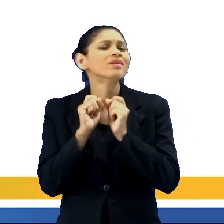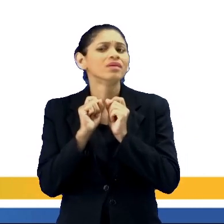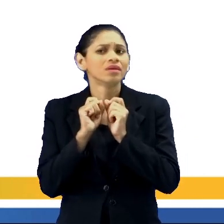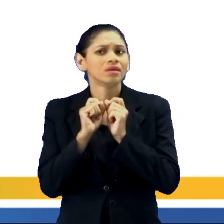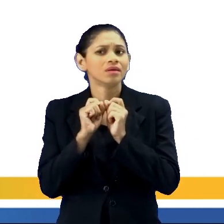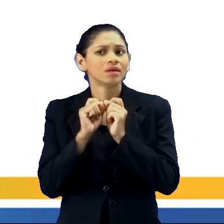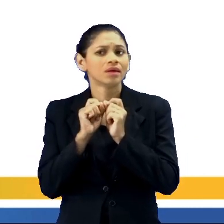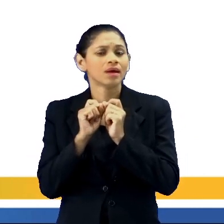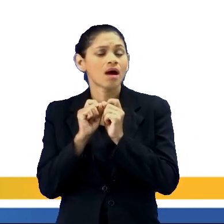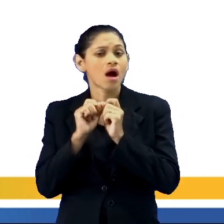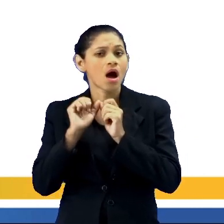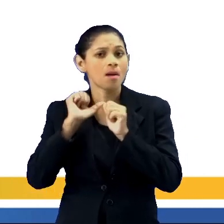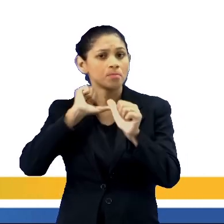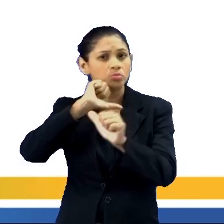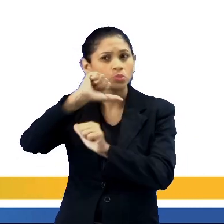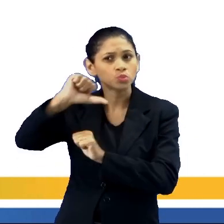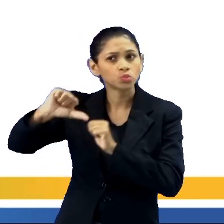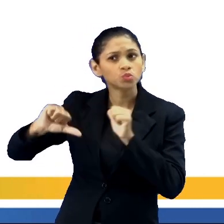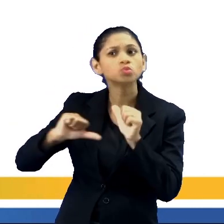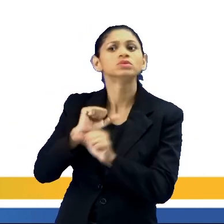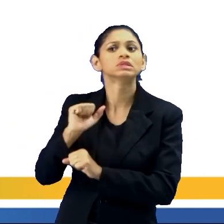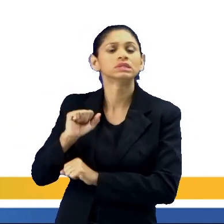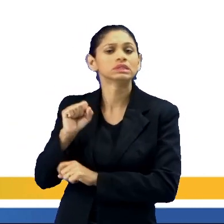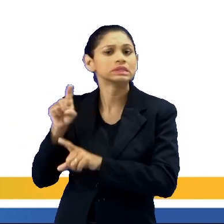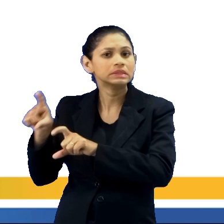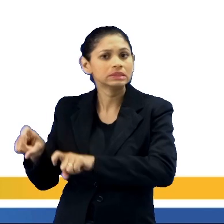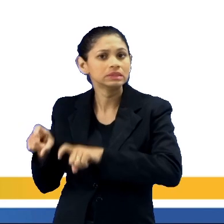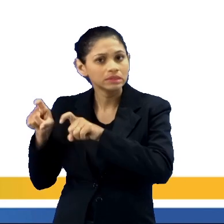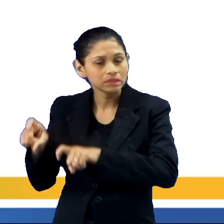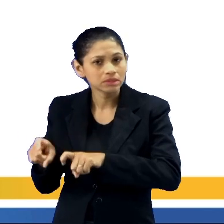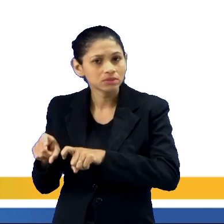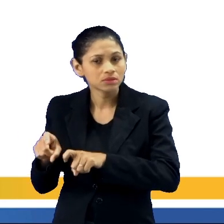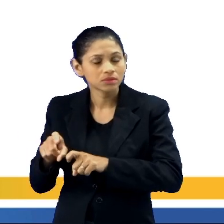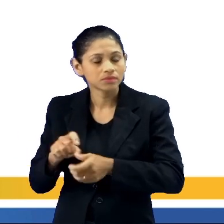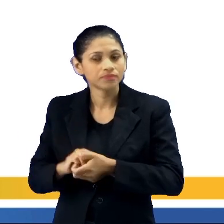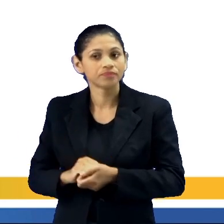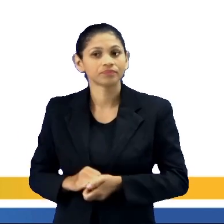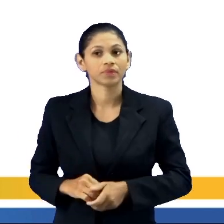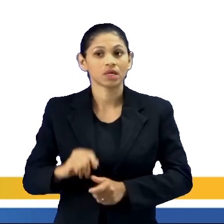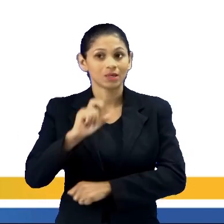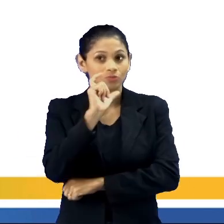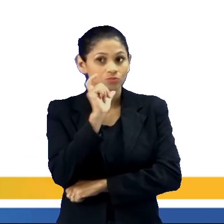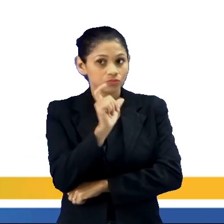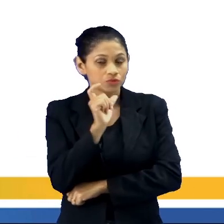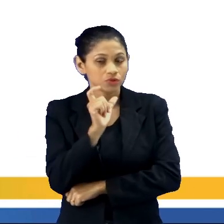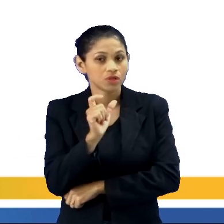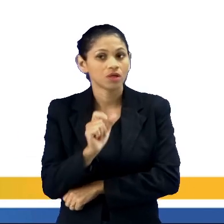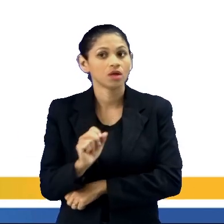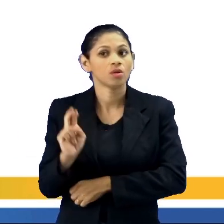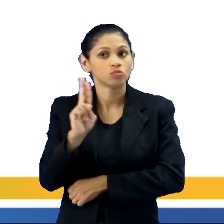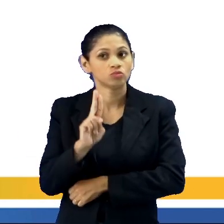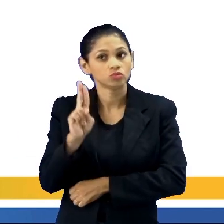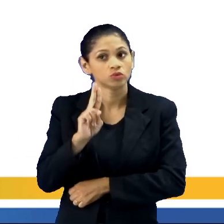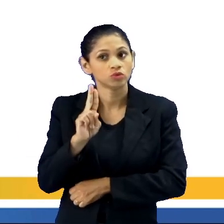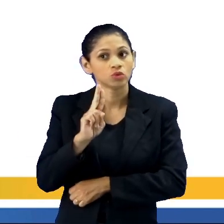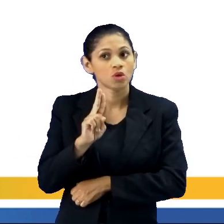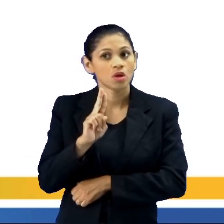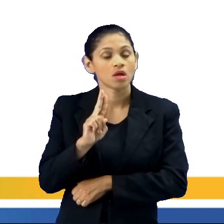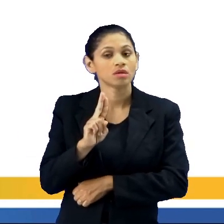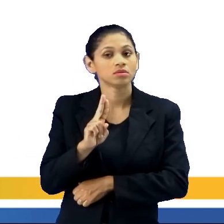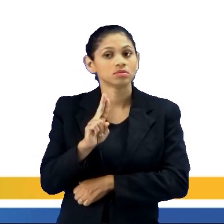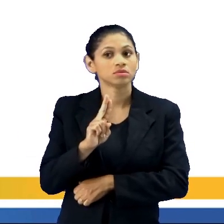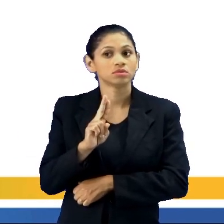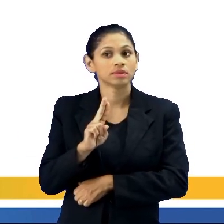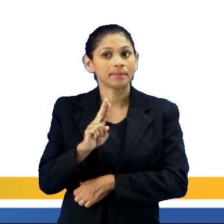agrária? É o termo utilizado para designar a redistribuição